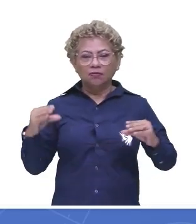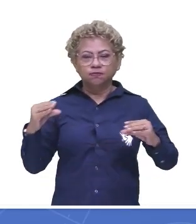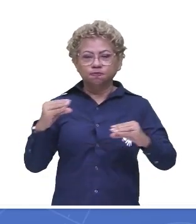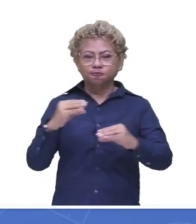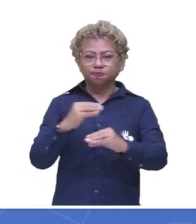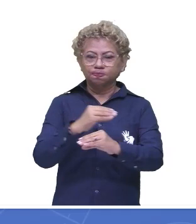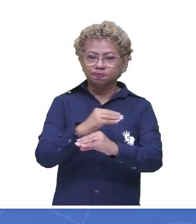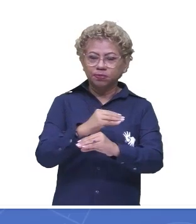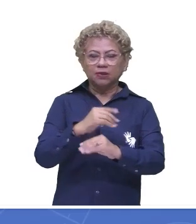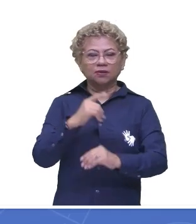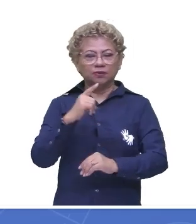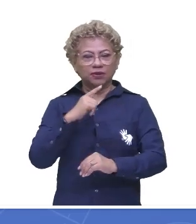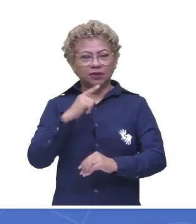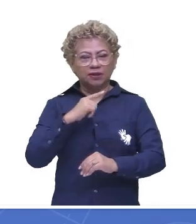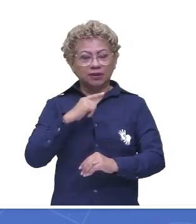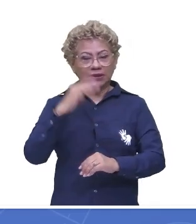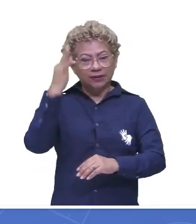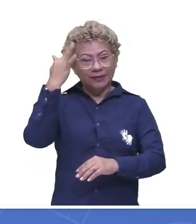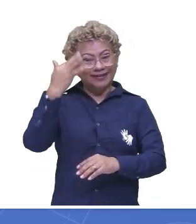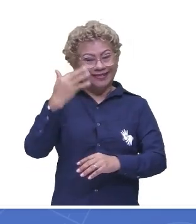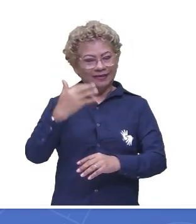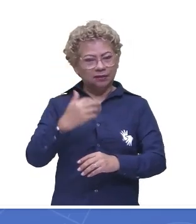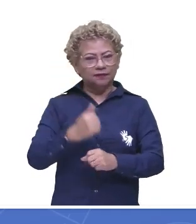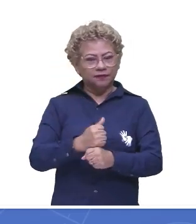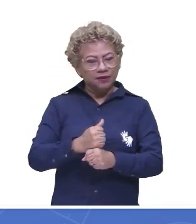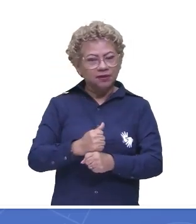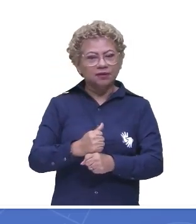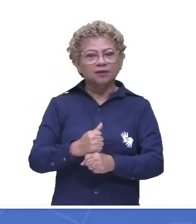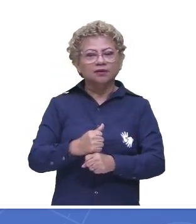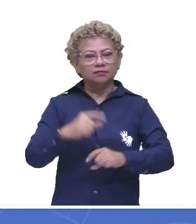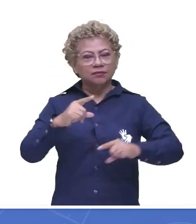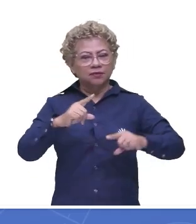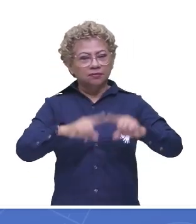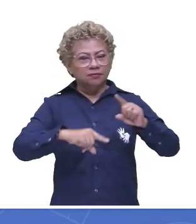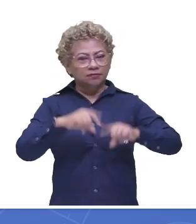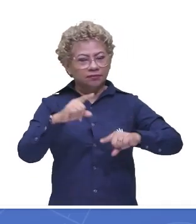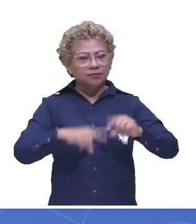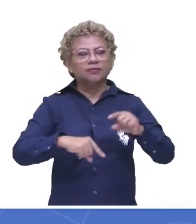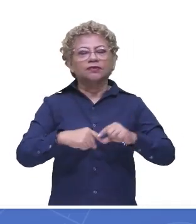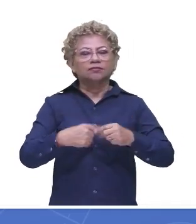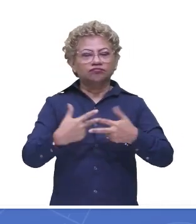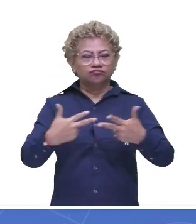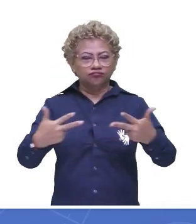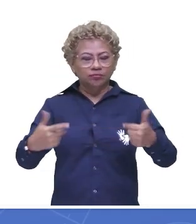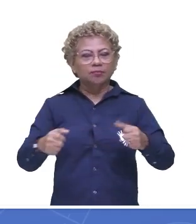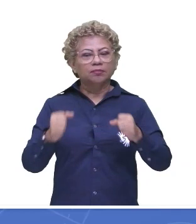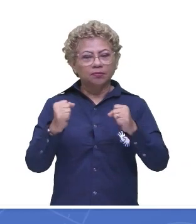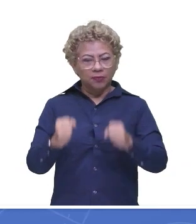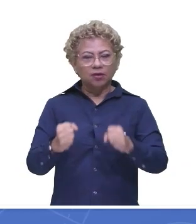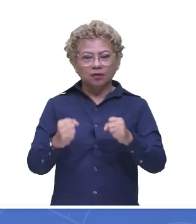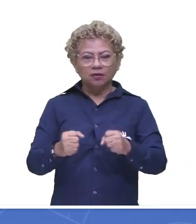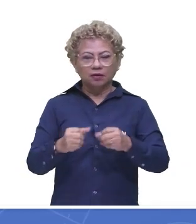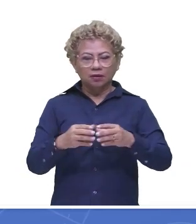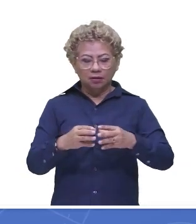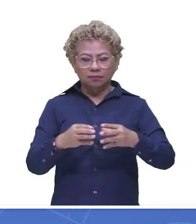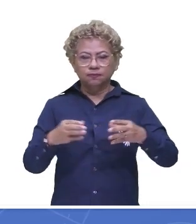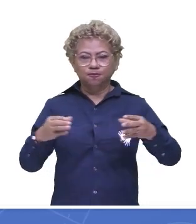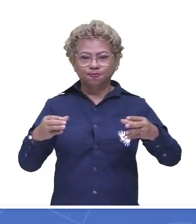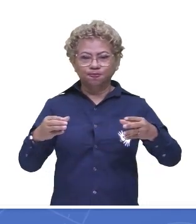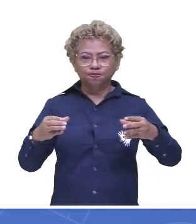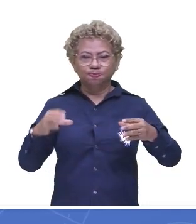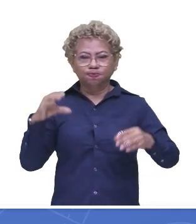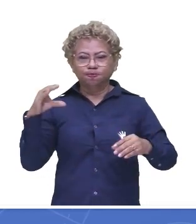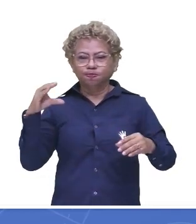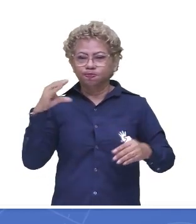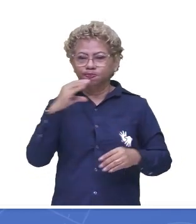que afinal ele é essa energia que transita entre os corpos, ele pode causar um aumento de temperatura, não é? Quando